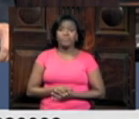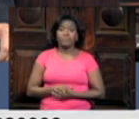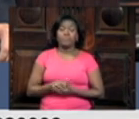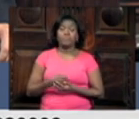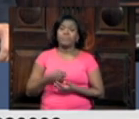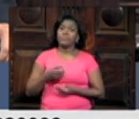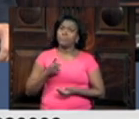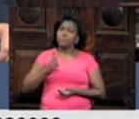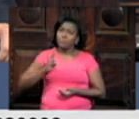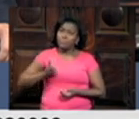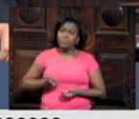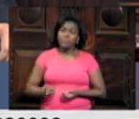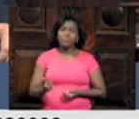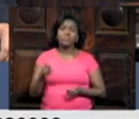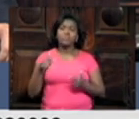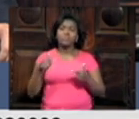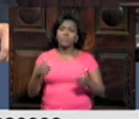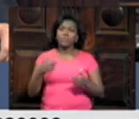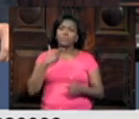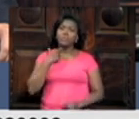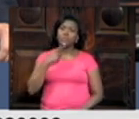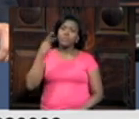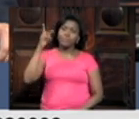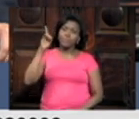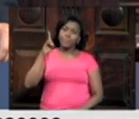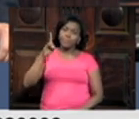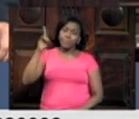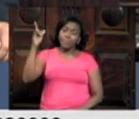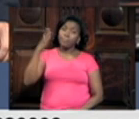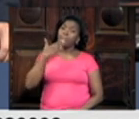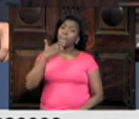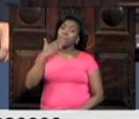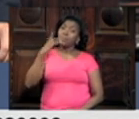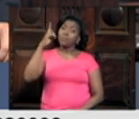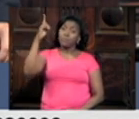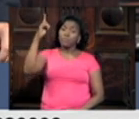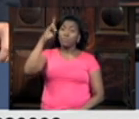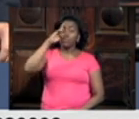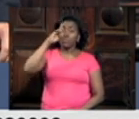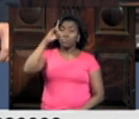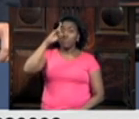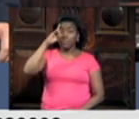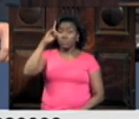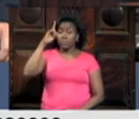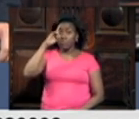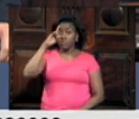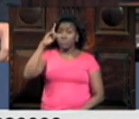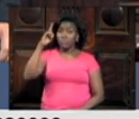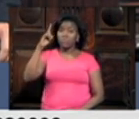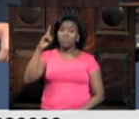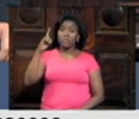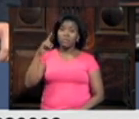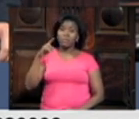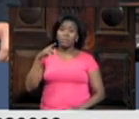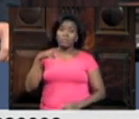vamos fazer, porque é a vontade de Deus. Peço a Deus todo dia, Tia Ju, a